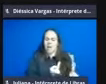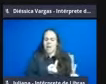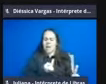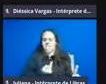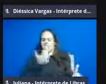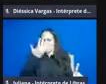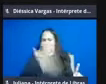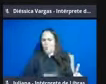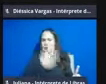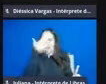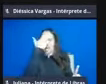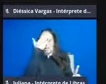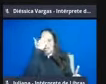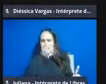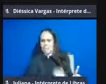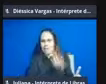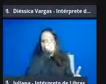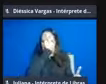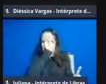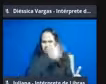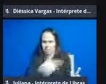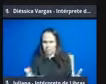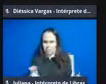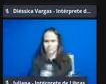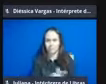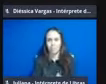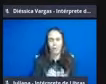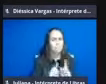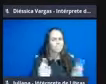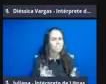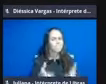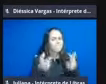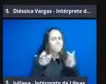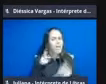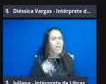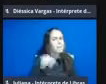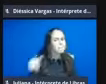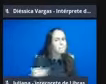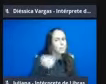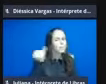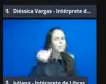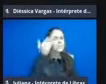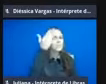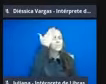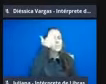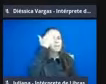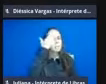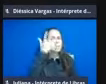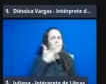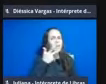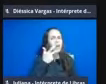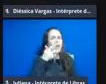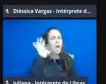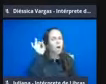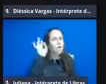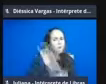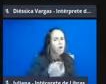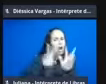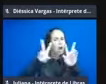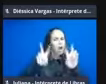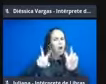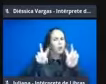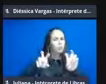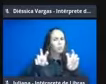por esse mundo. Então, a gente viu que era importante trazer isso e resolveu começar a pesquisar um pouco e